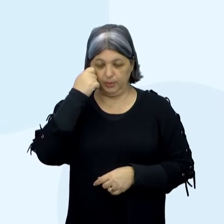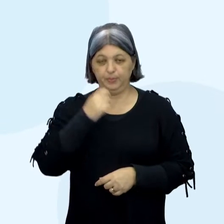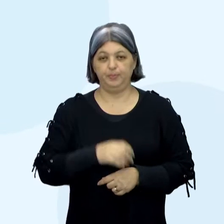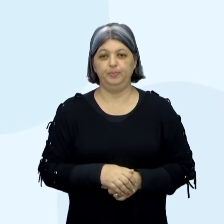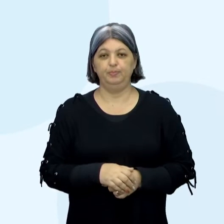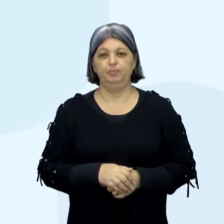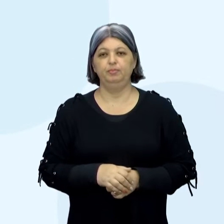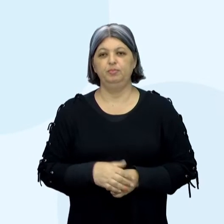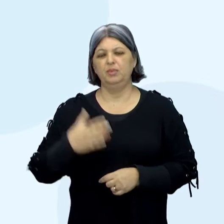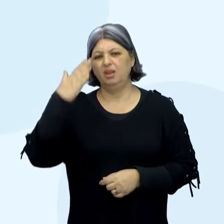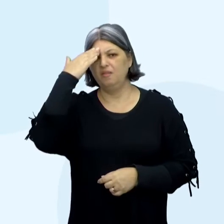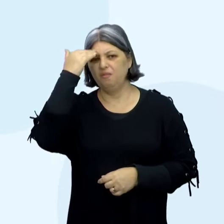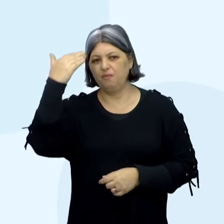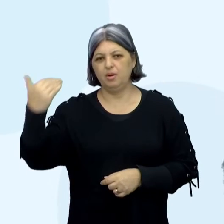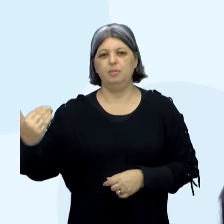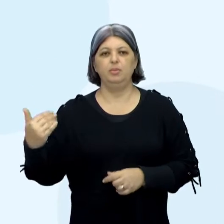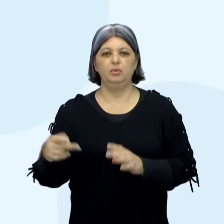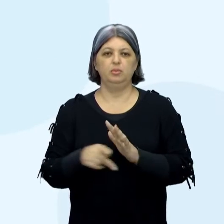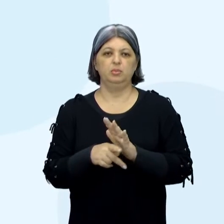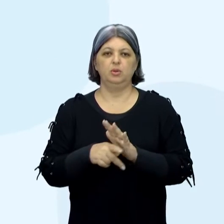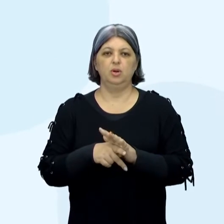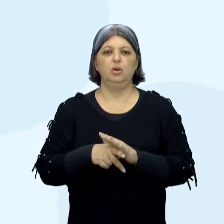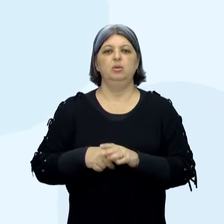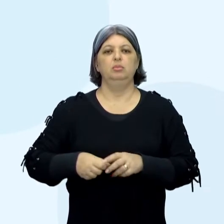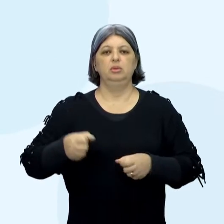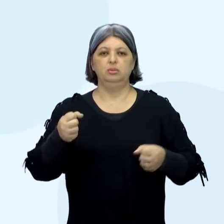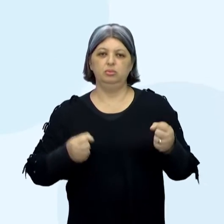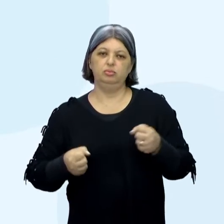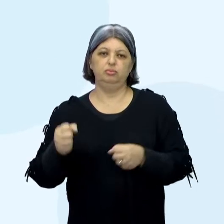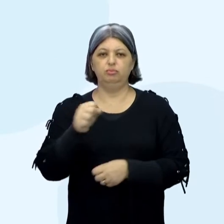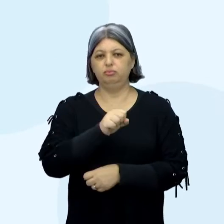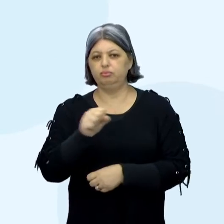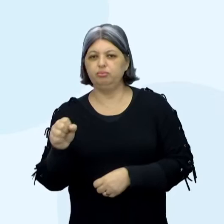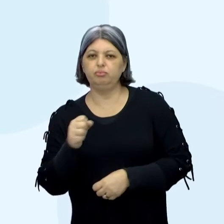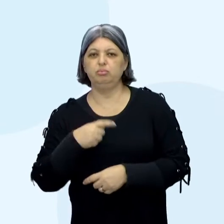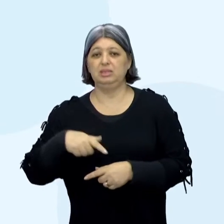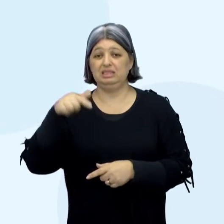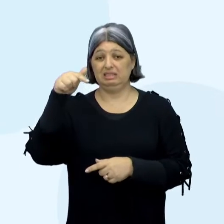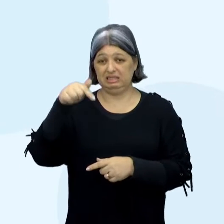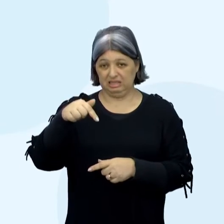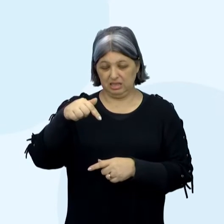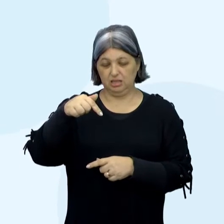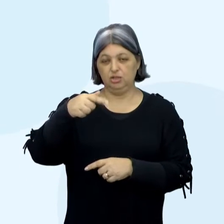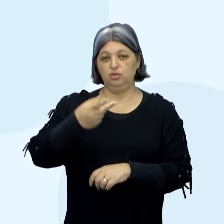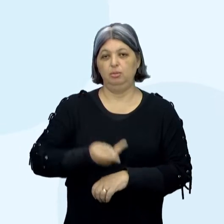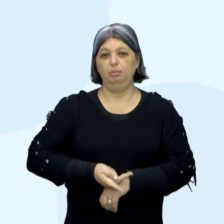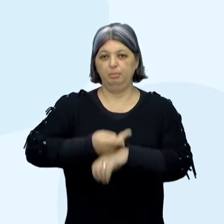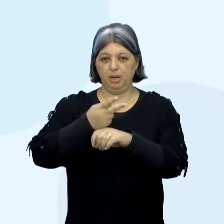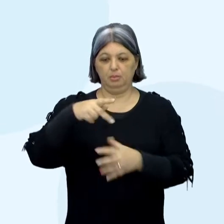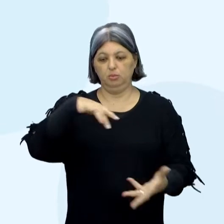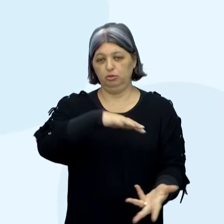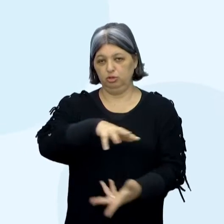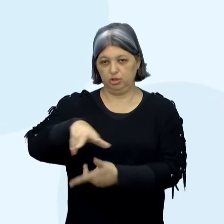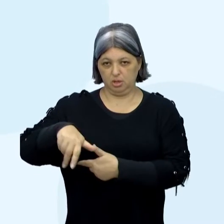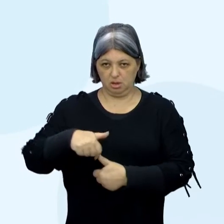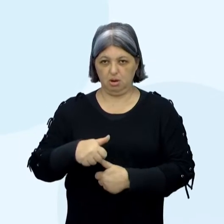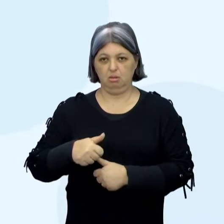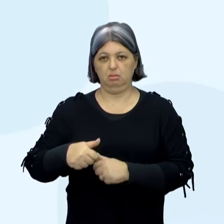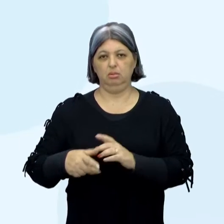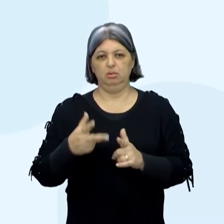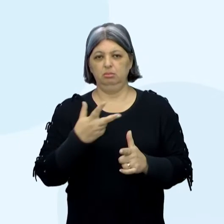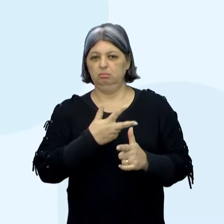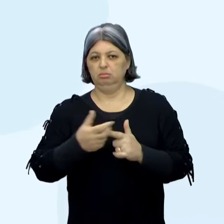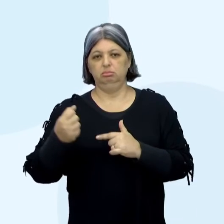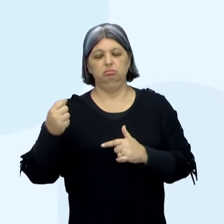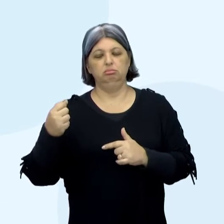maiores nomes da Fórmula 1. Com 7 títulos mundiais e com recordes